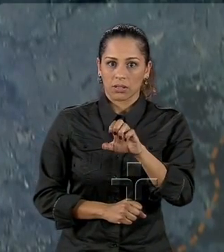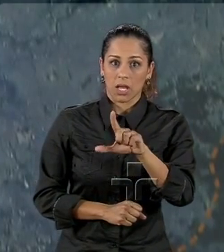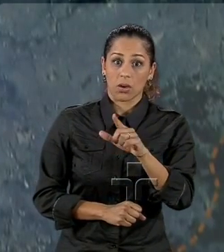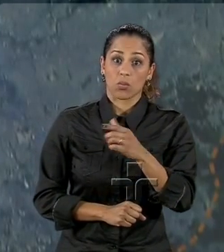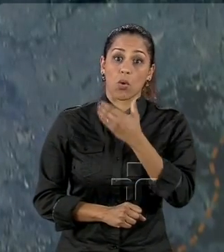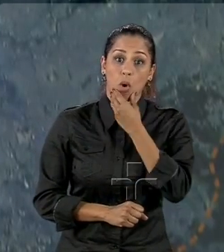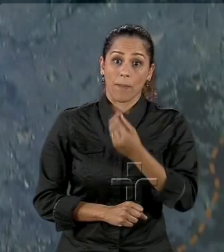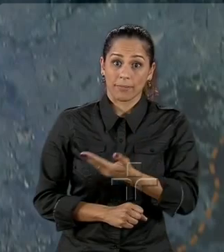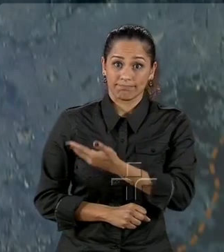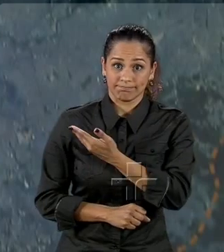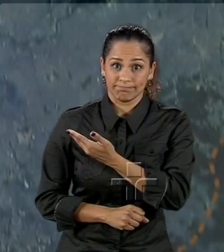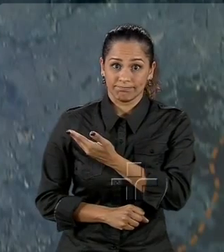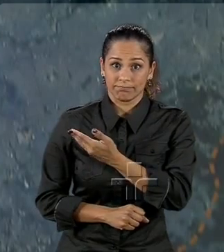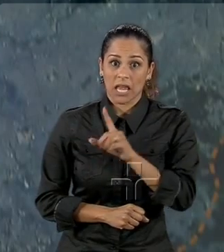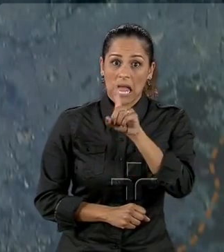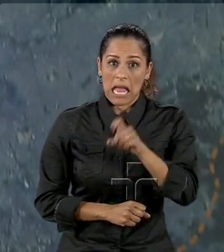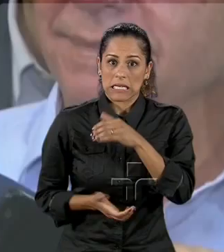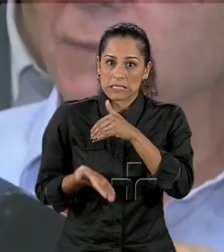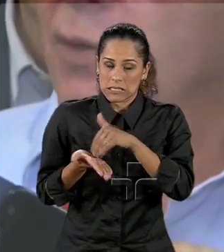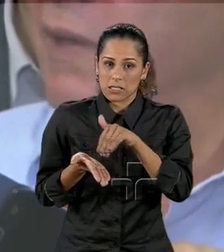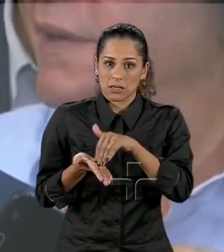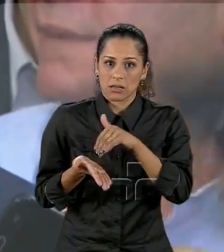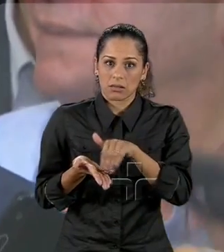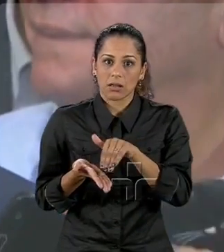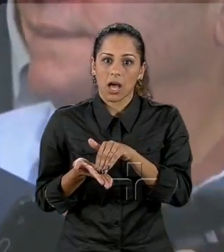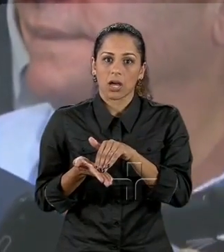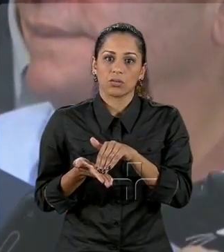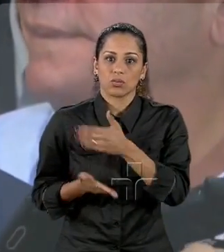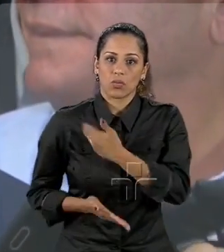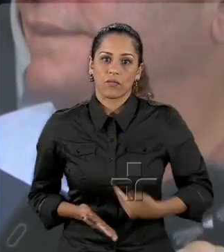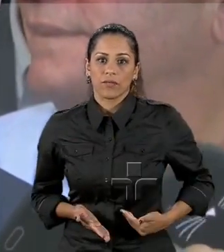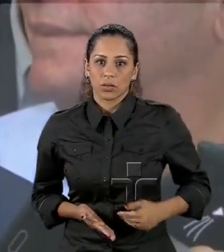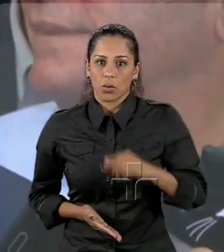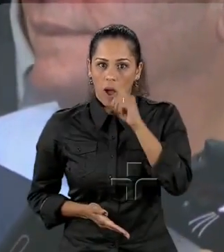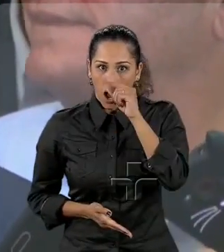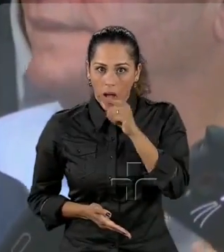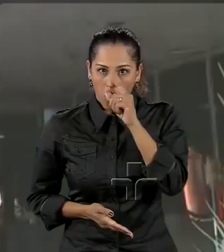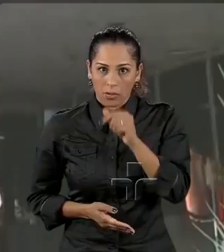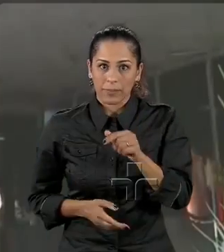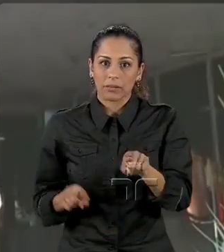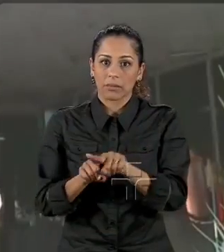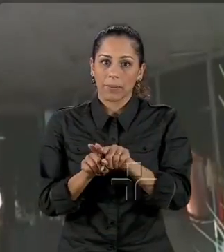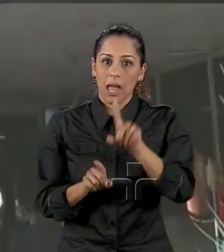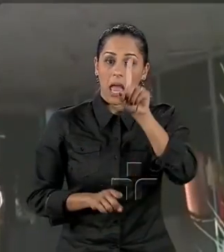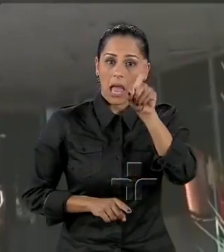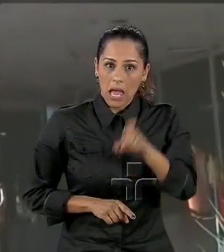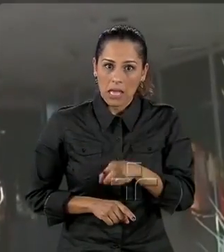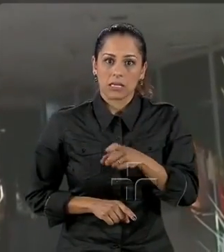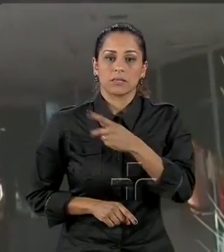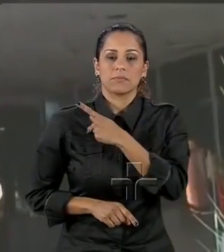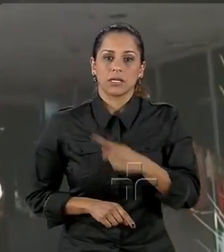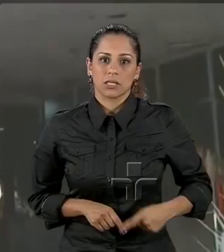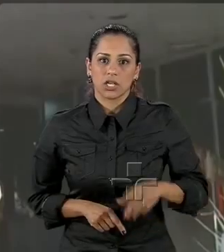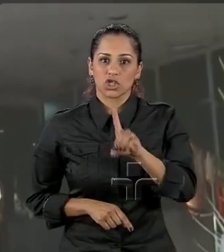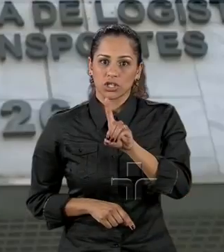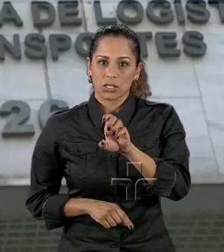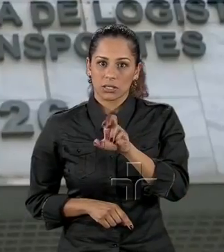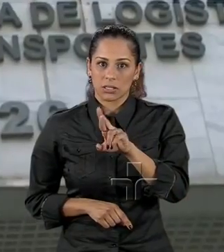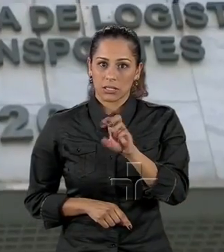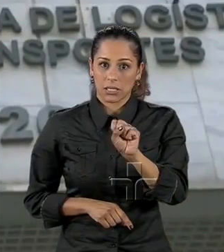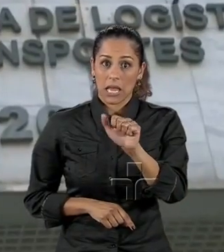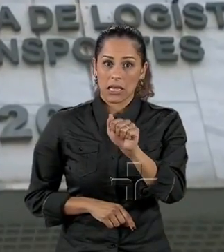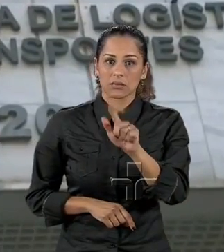Lourenço, ex-secretário de Transporte do ex-governador Geraldo Alckmin e ex-presidente da Dersa, estatal responsável por